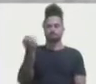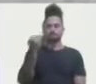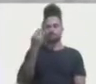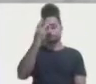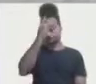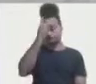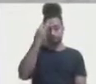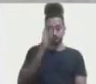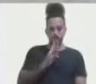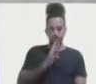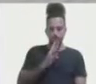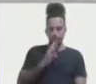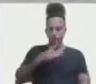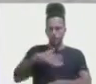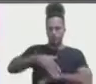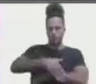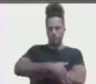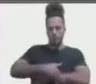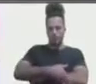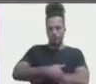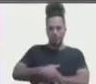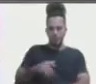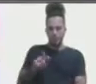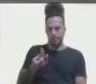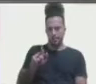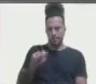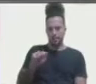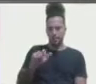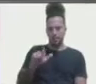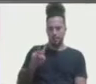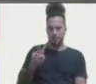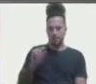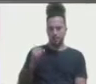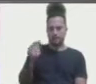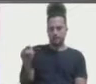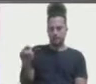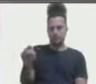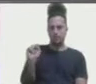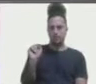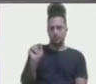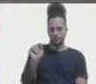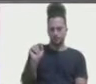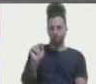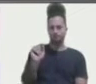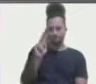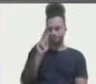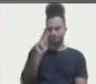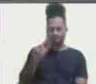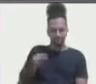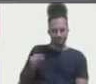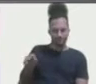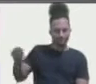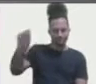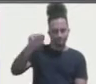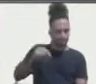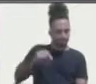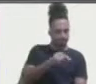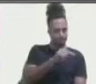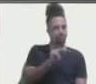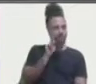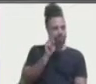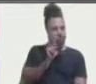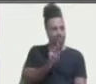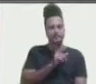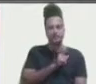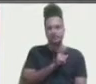Galvão Severino lá que vem da Vila Antártica Vila Casa Branca né Eh tem uma uma uma